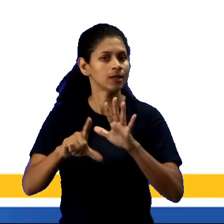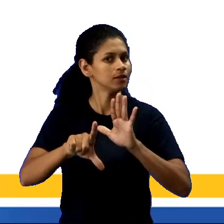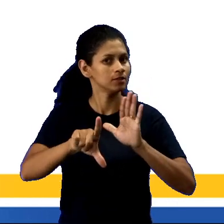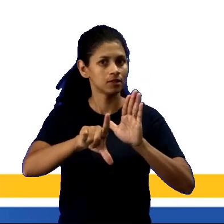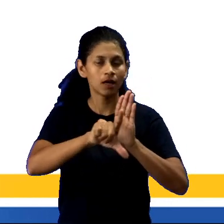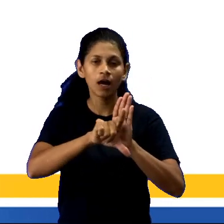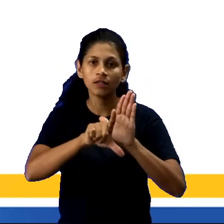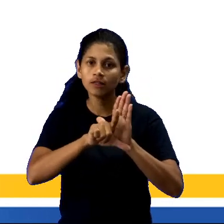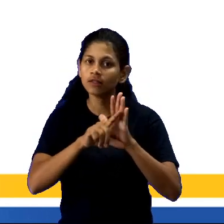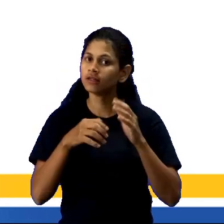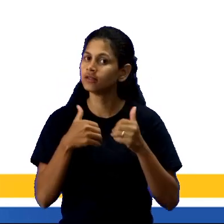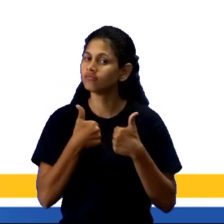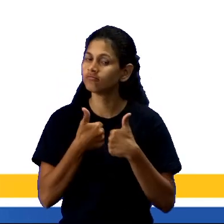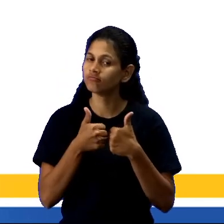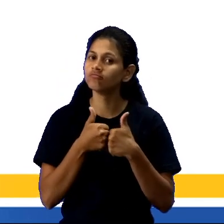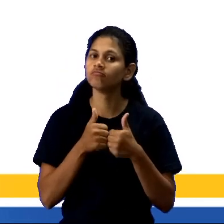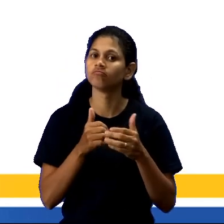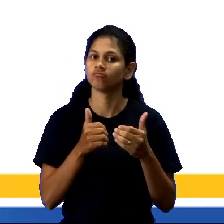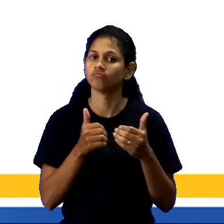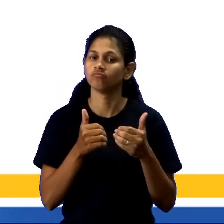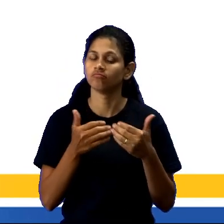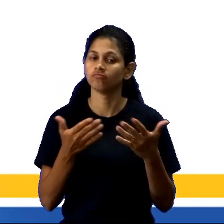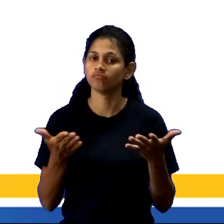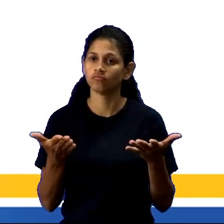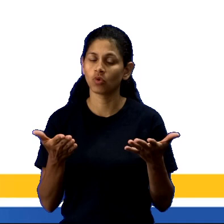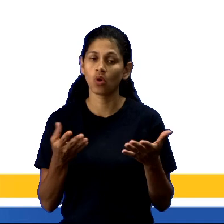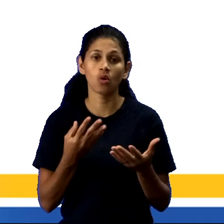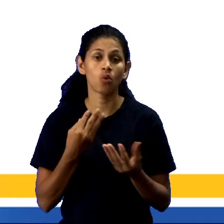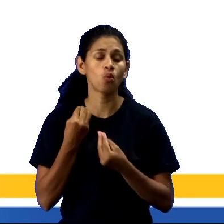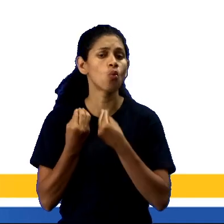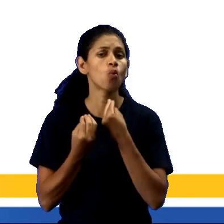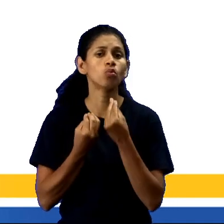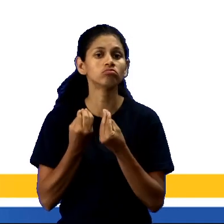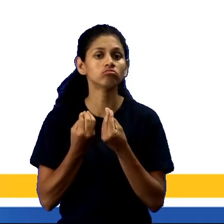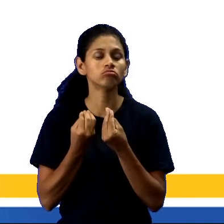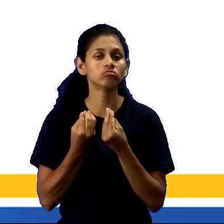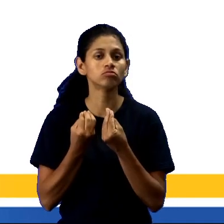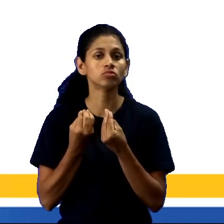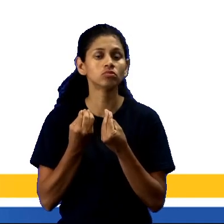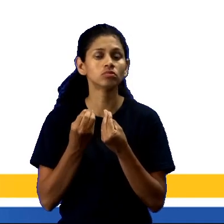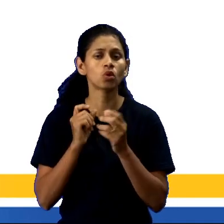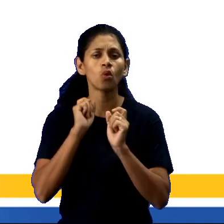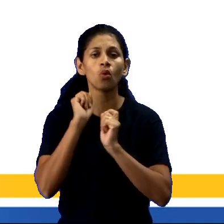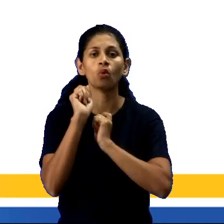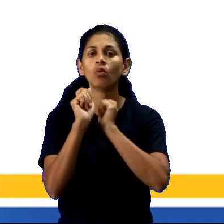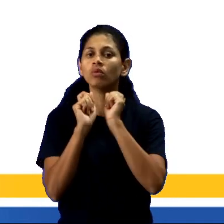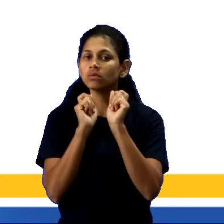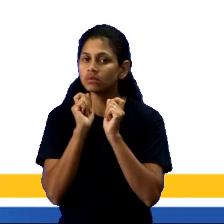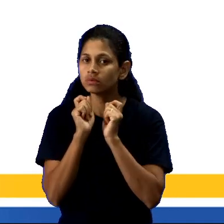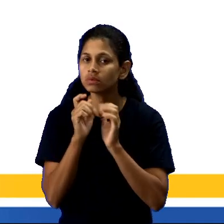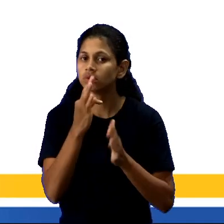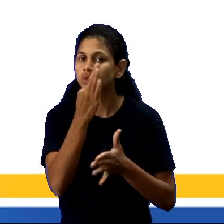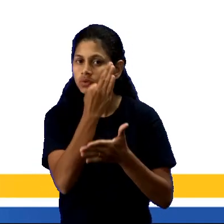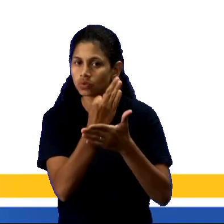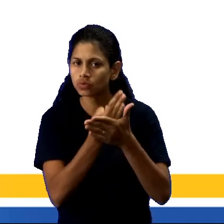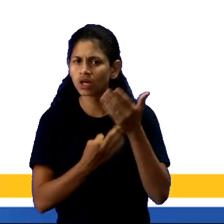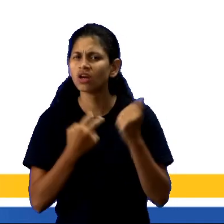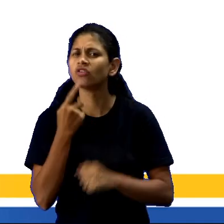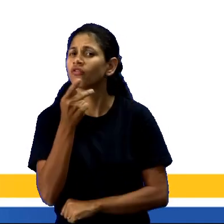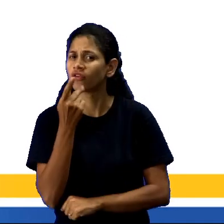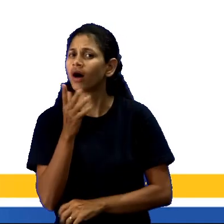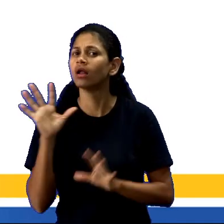de vida. Mas o que o texto jurídico ele diz sobre isso? Olha só, gente, vamos discutir sobre esses